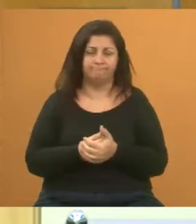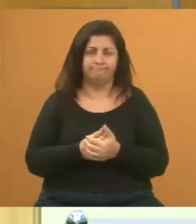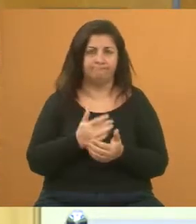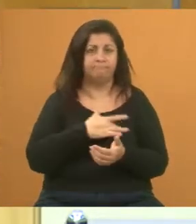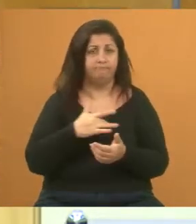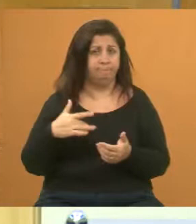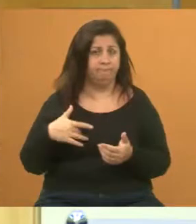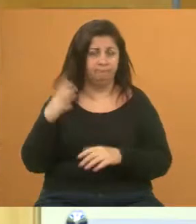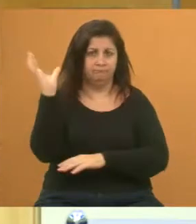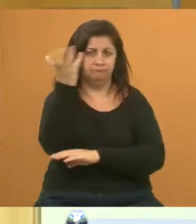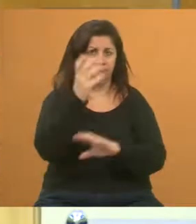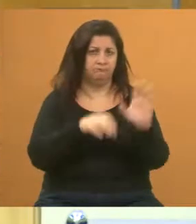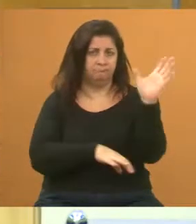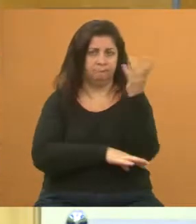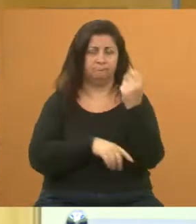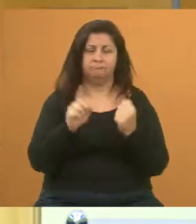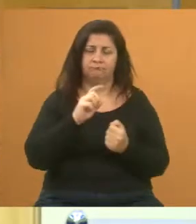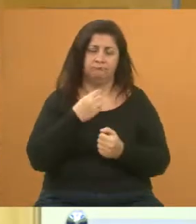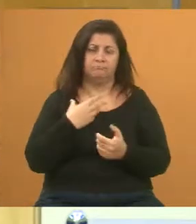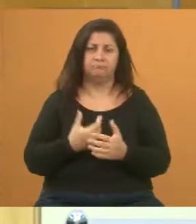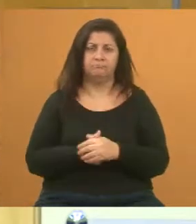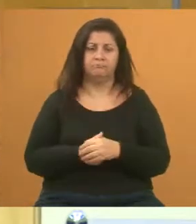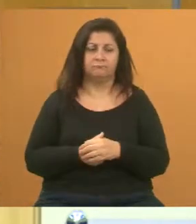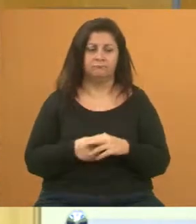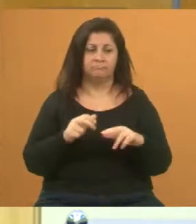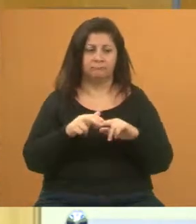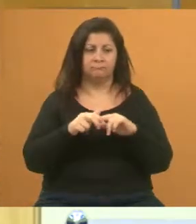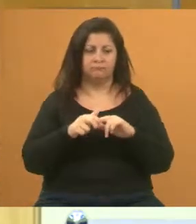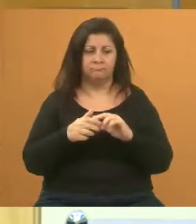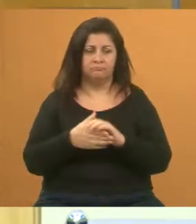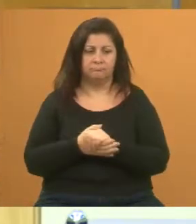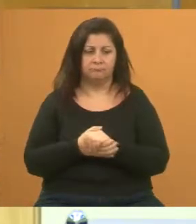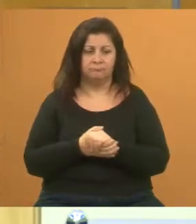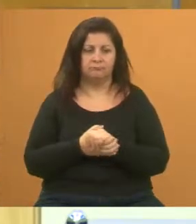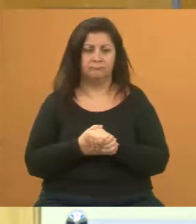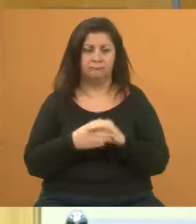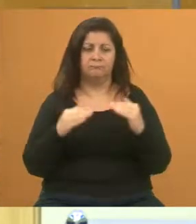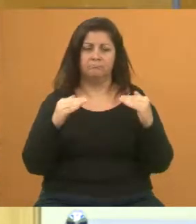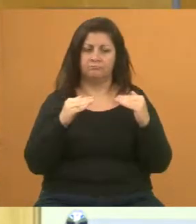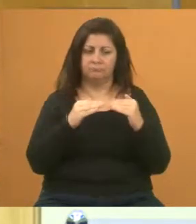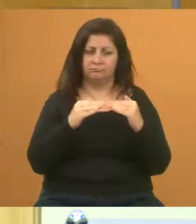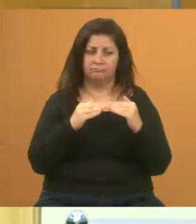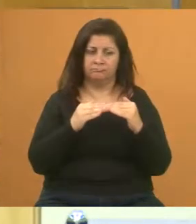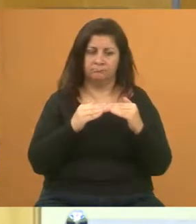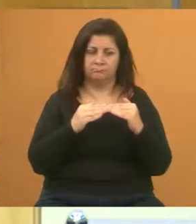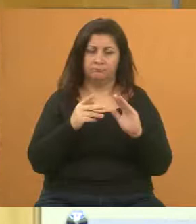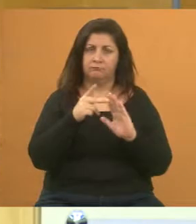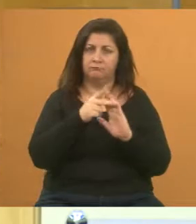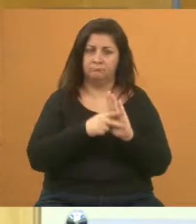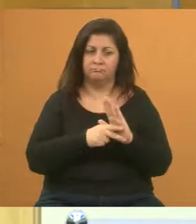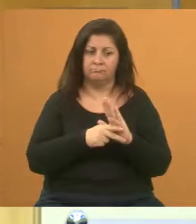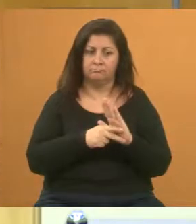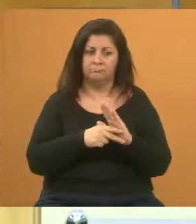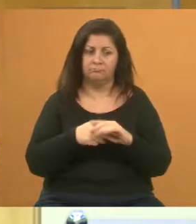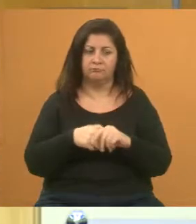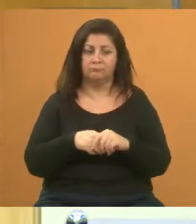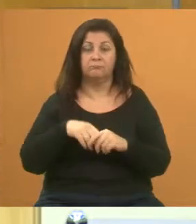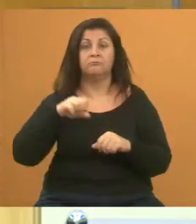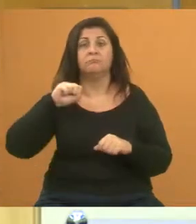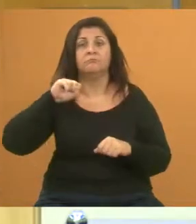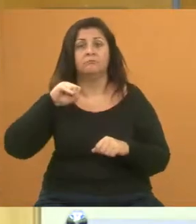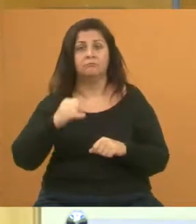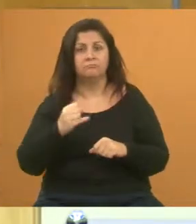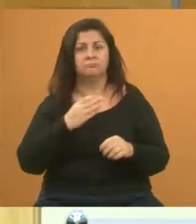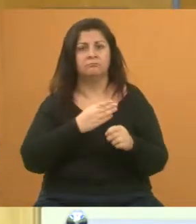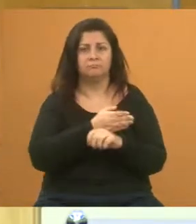meio ambiente. Então, por isso, assim, eu serei favorável ao projeto, se for